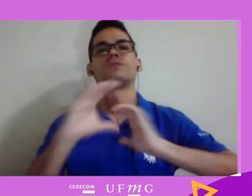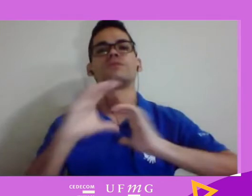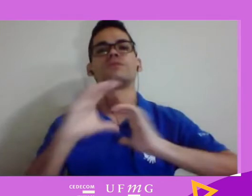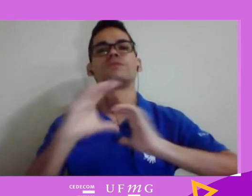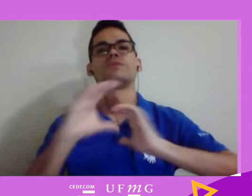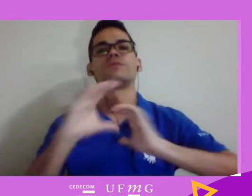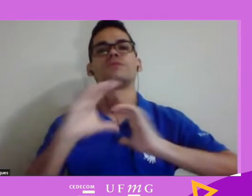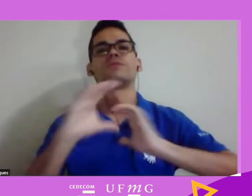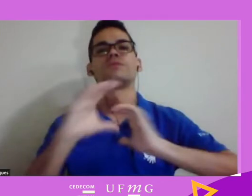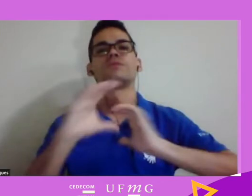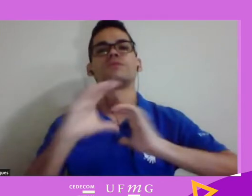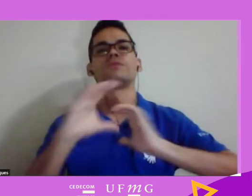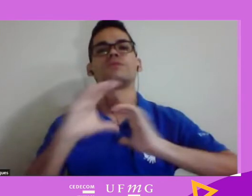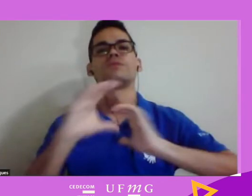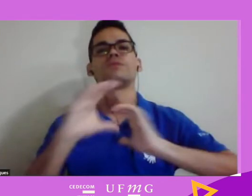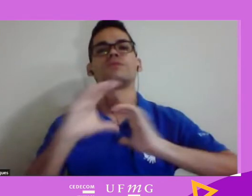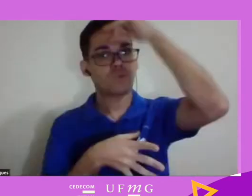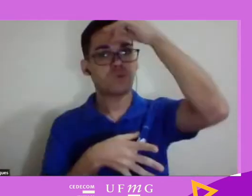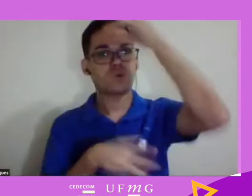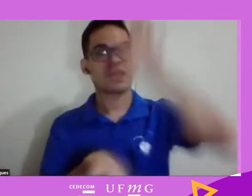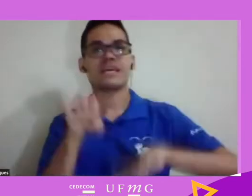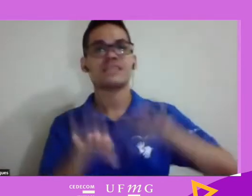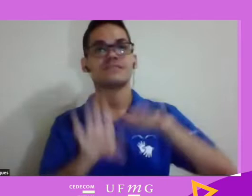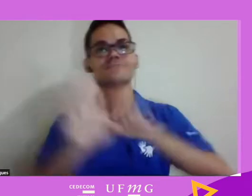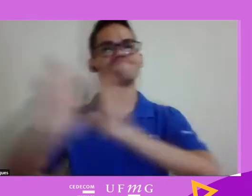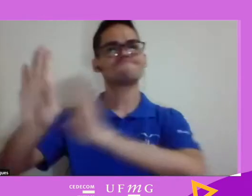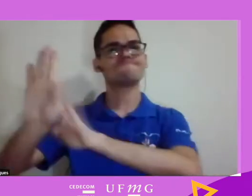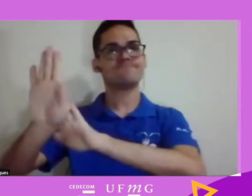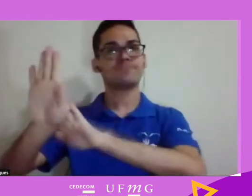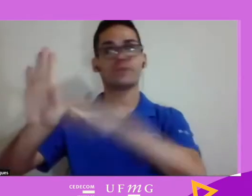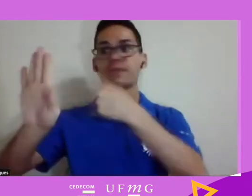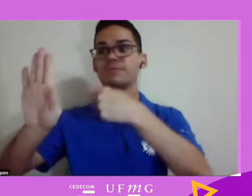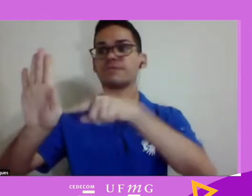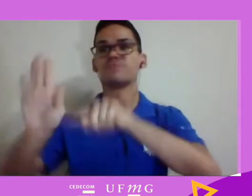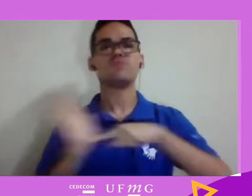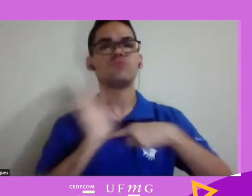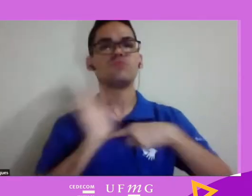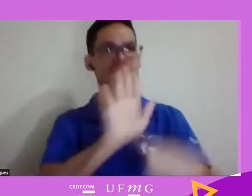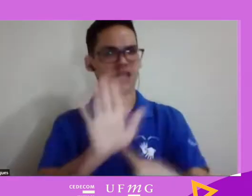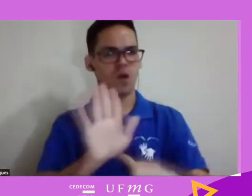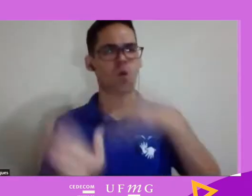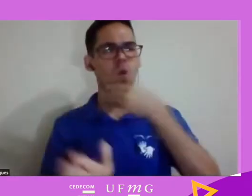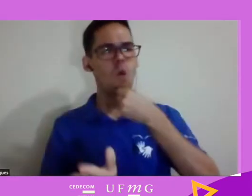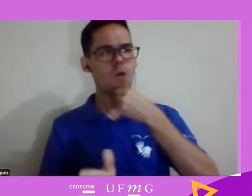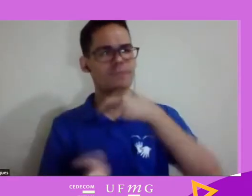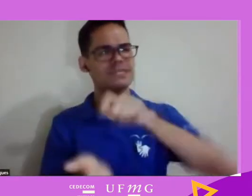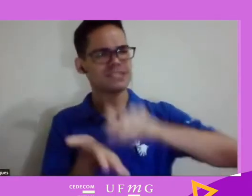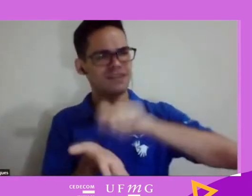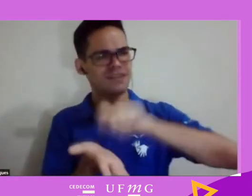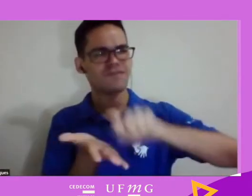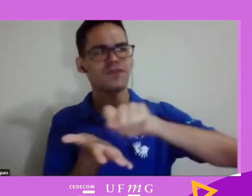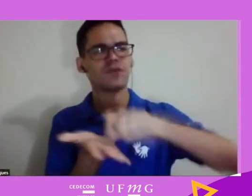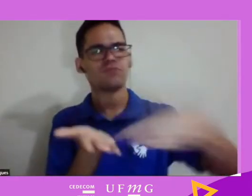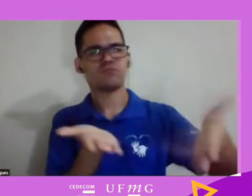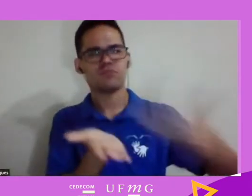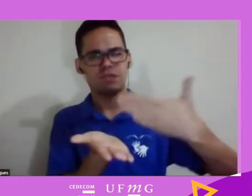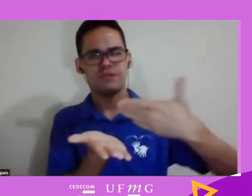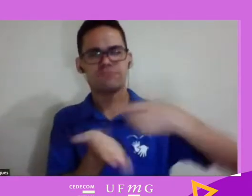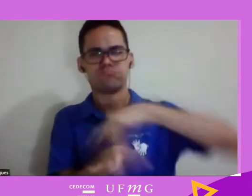imprevisível. Depois ele escreveu um livro que ficou muito famoso, que foi traduzido em vários idiomas, inclusive no Brasil, como Cultura